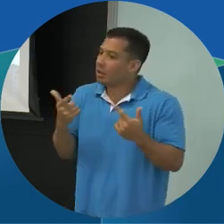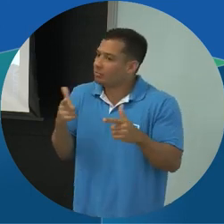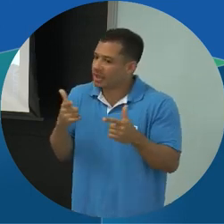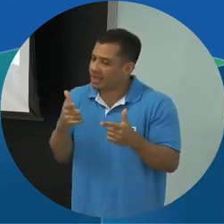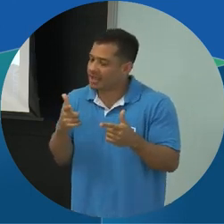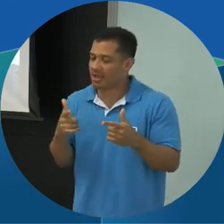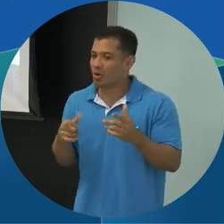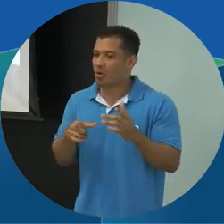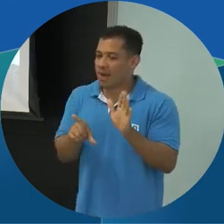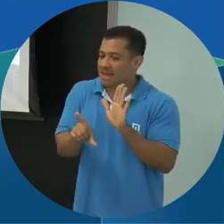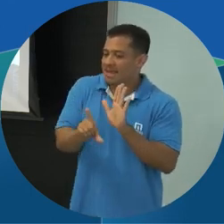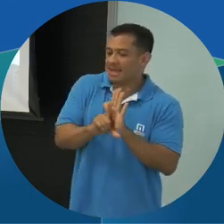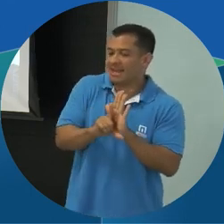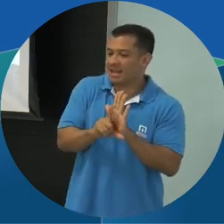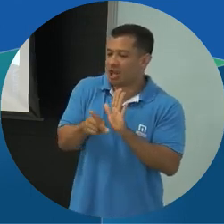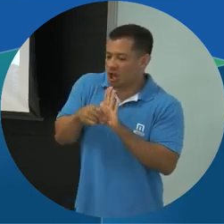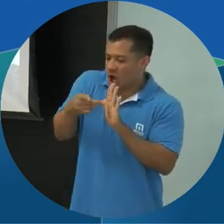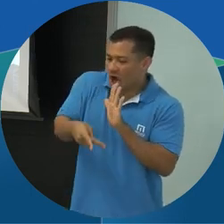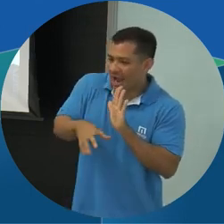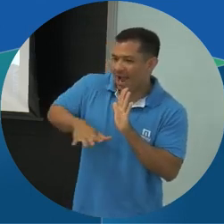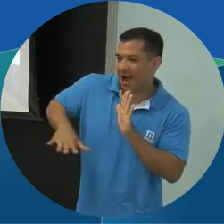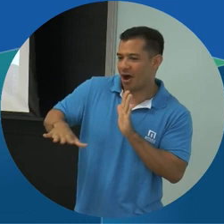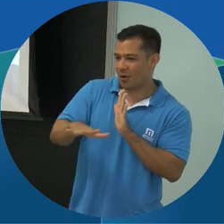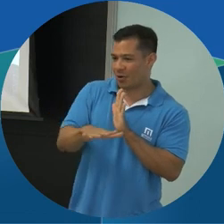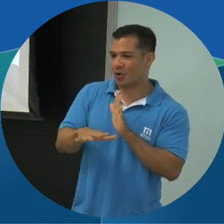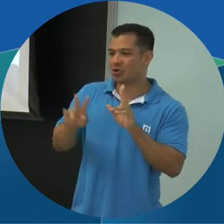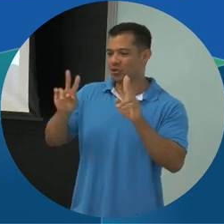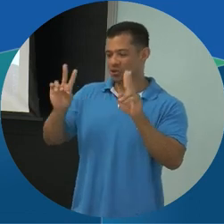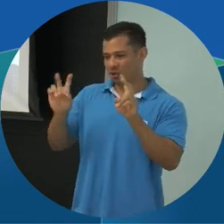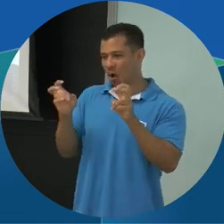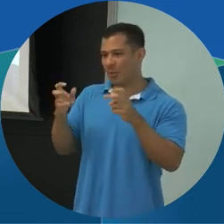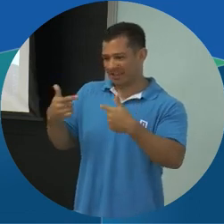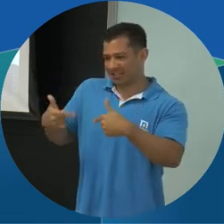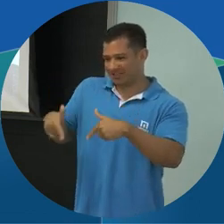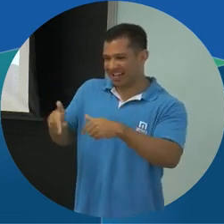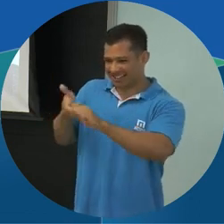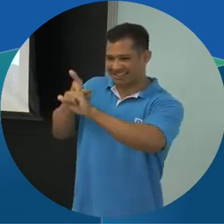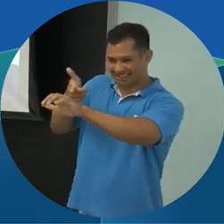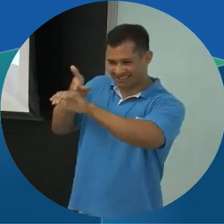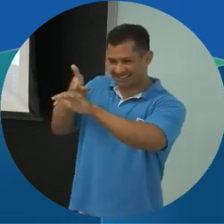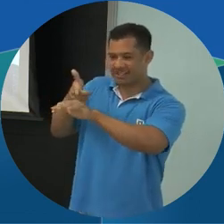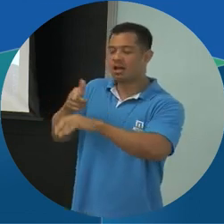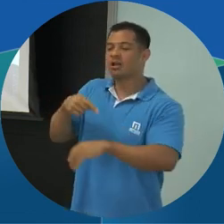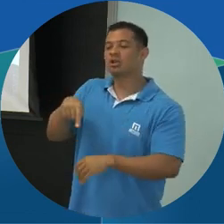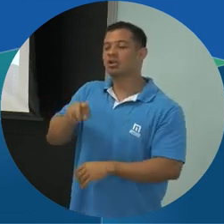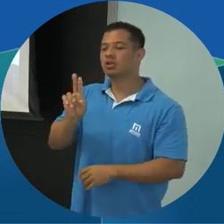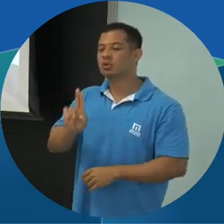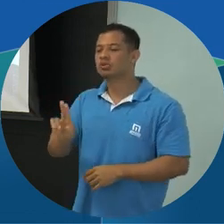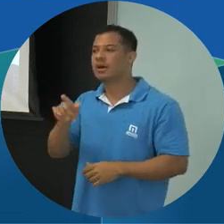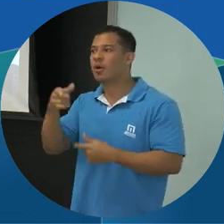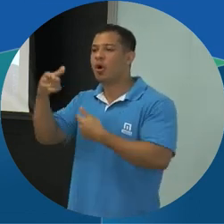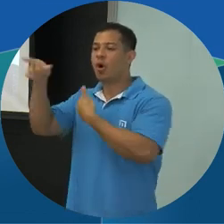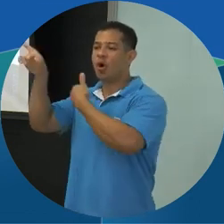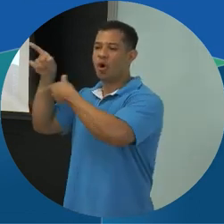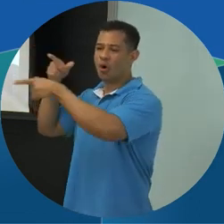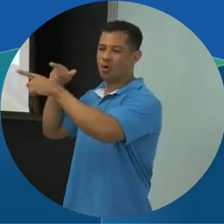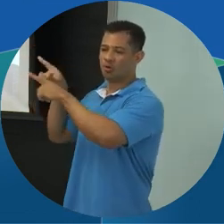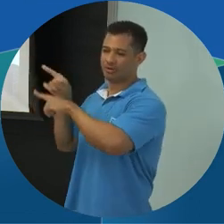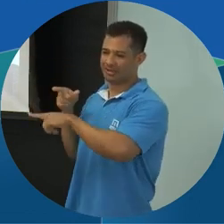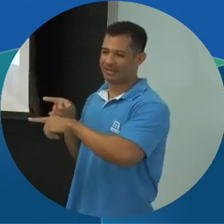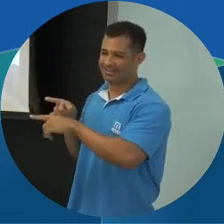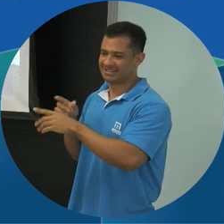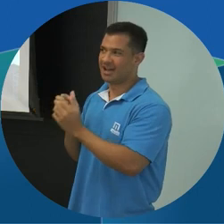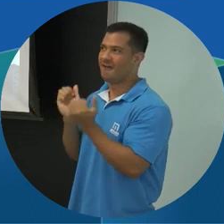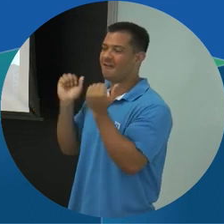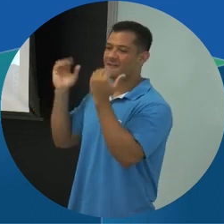regulamentação local para a atividade hidrojateamento, nós utilizamos o quê? Outras entidades